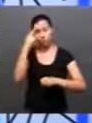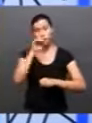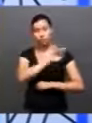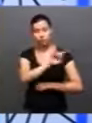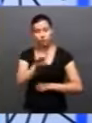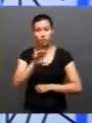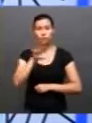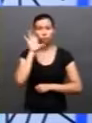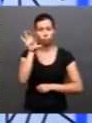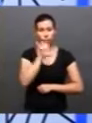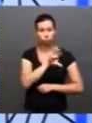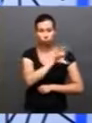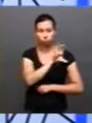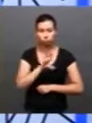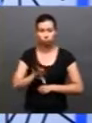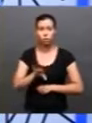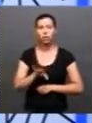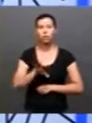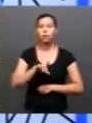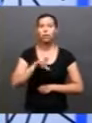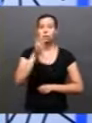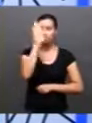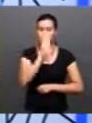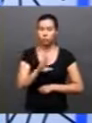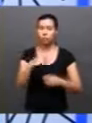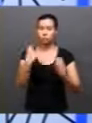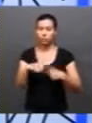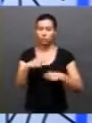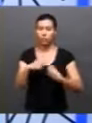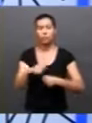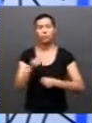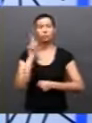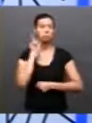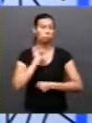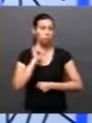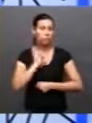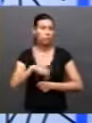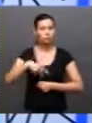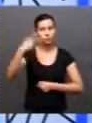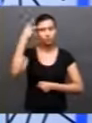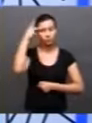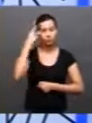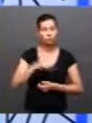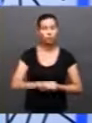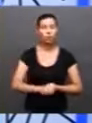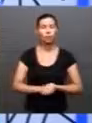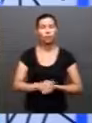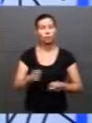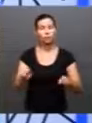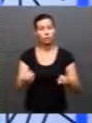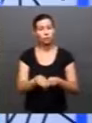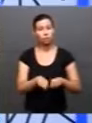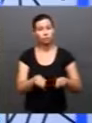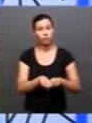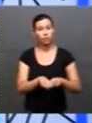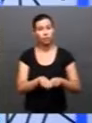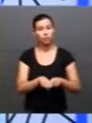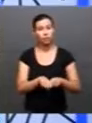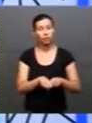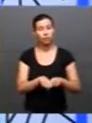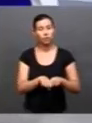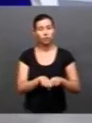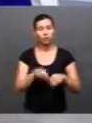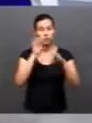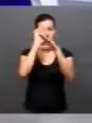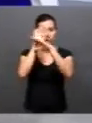país, Minas Gerais é uma região, está num lugar, São Paulo, nós estamos num estado nordeste que recebe pouquíssimo investimento